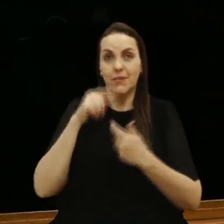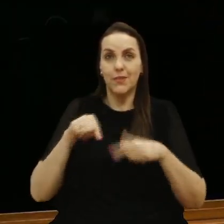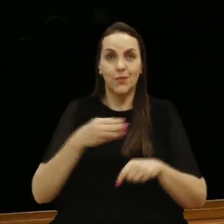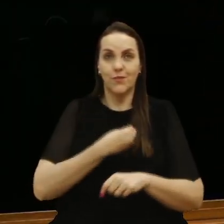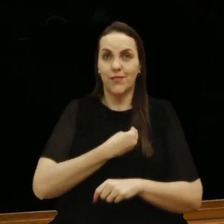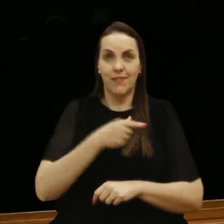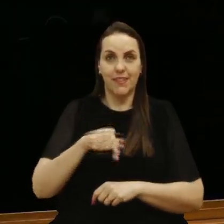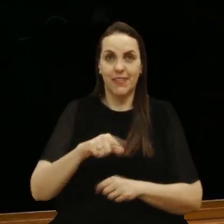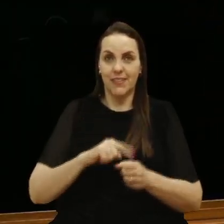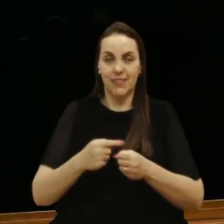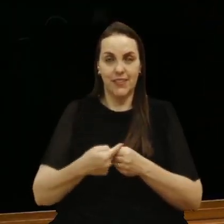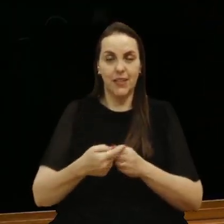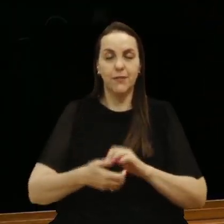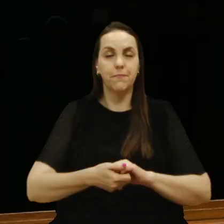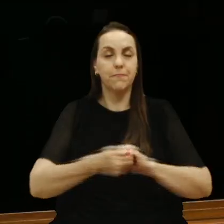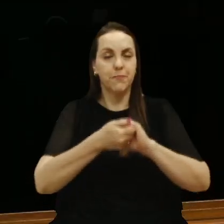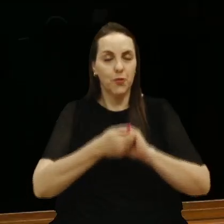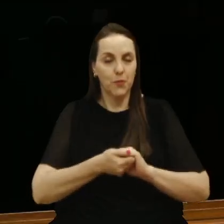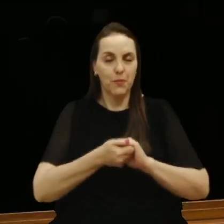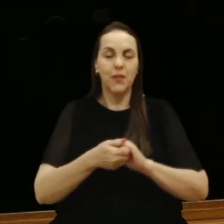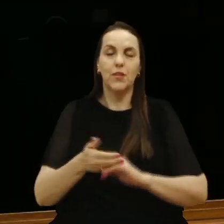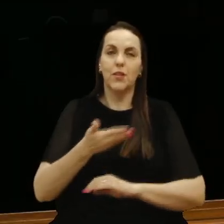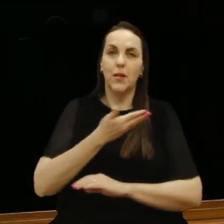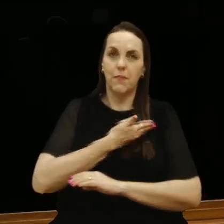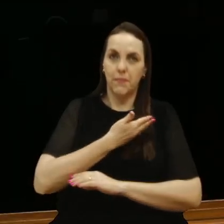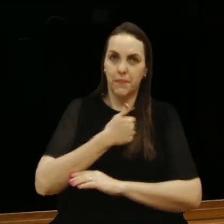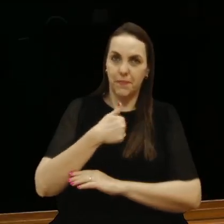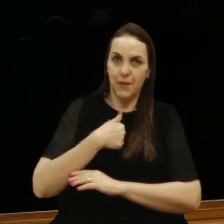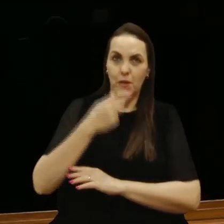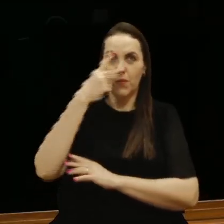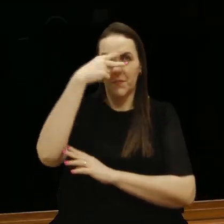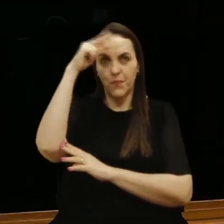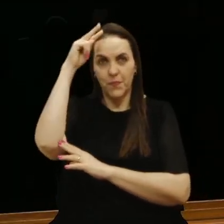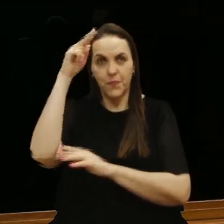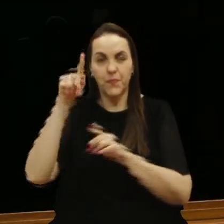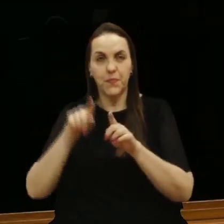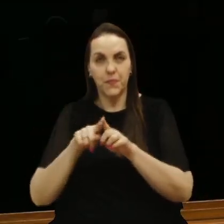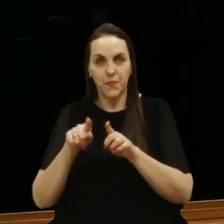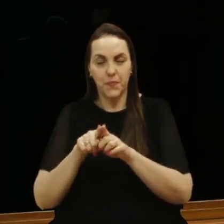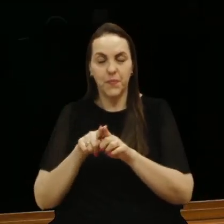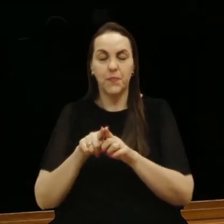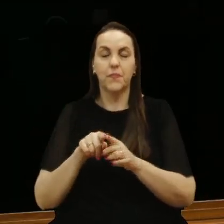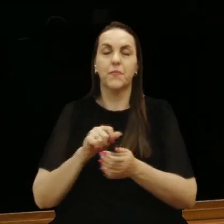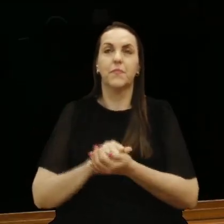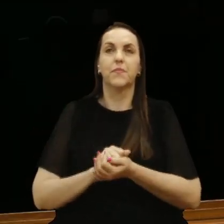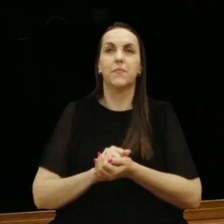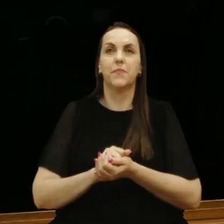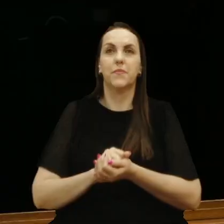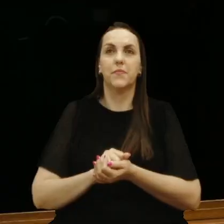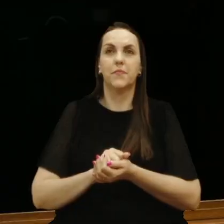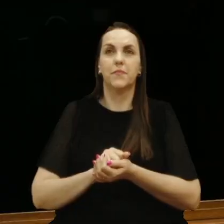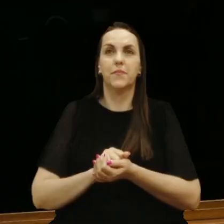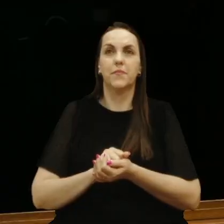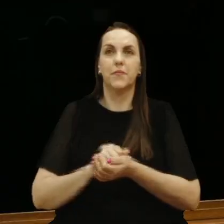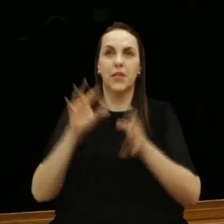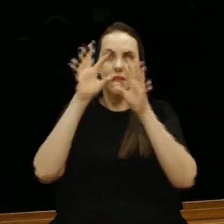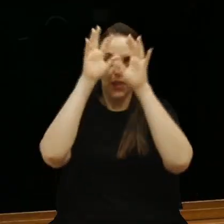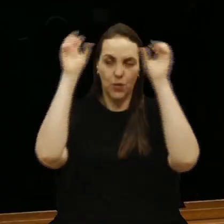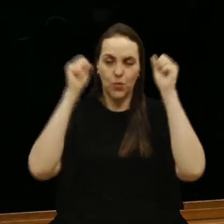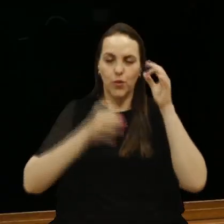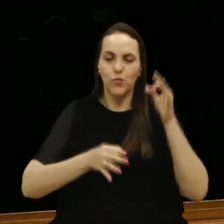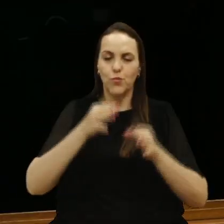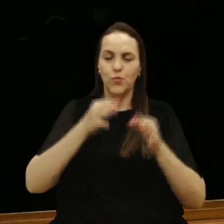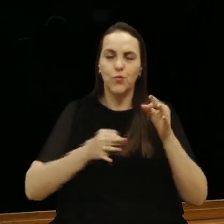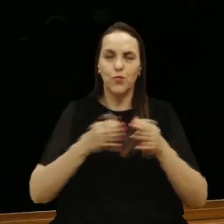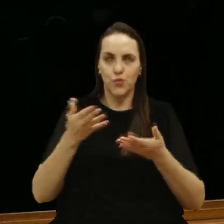um amigo meu e do vereador Edson da Rosa, que tem sido o grande destaque do Tribunal de Justiça do Rio Grande do Sul no último período, que é o desembargador